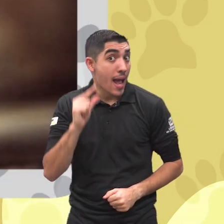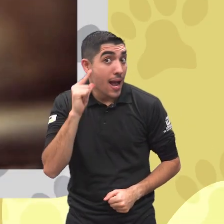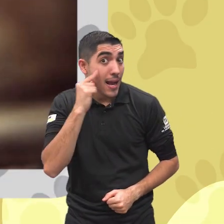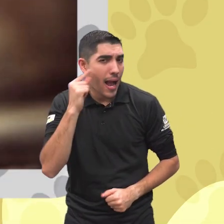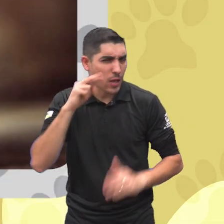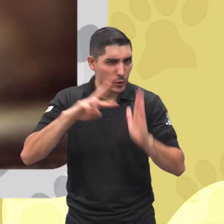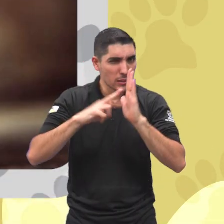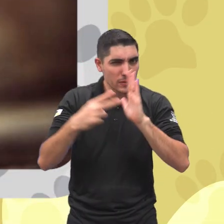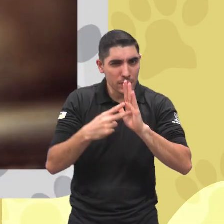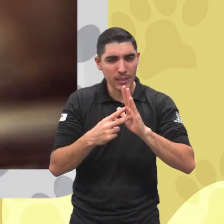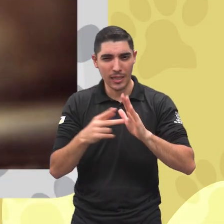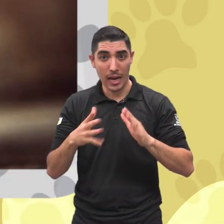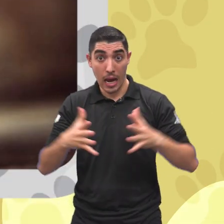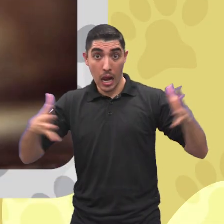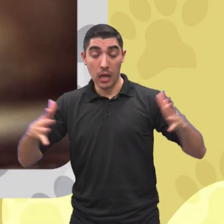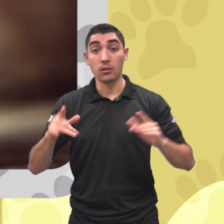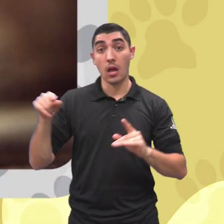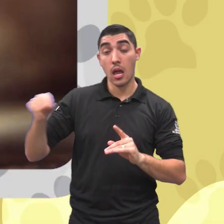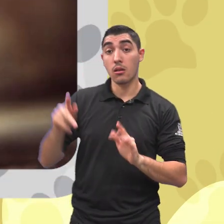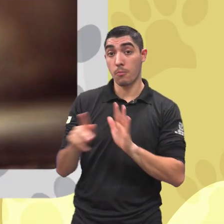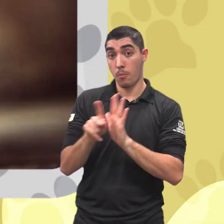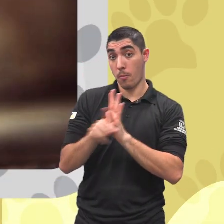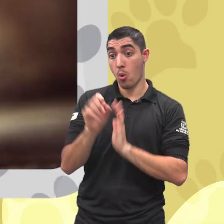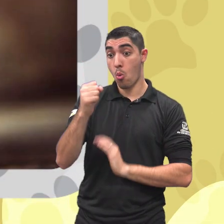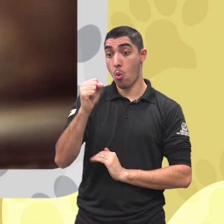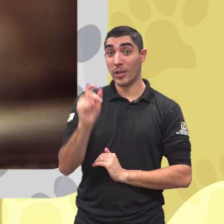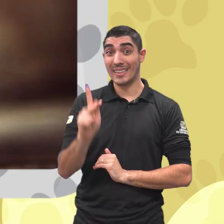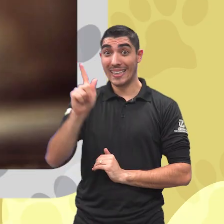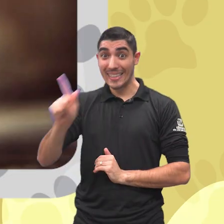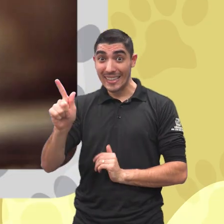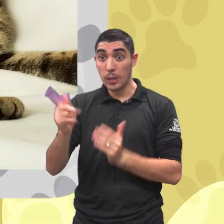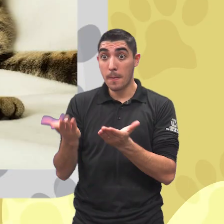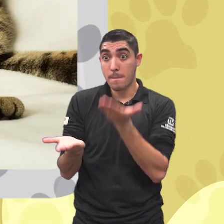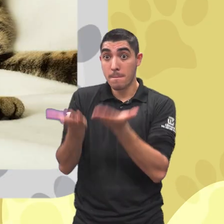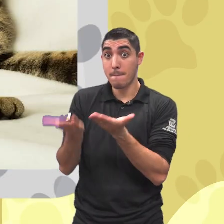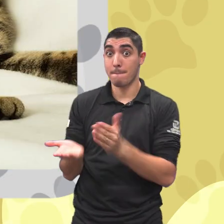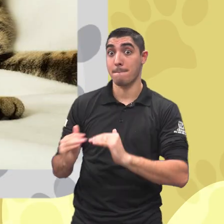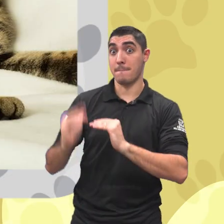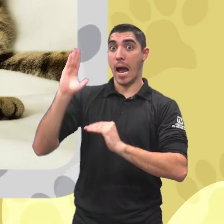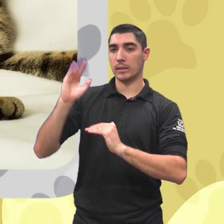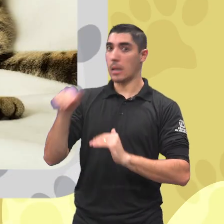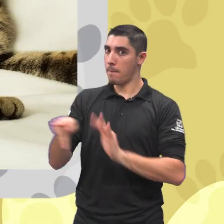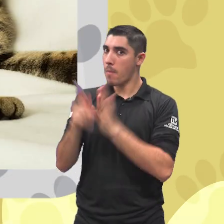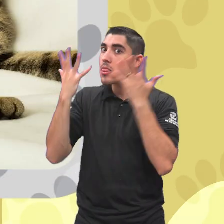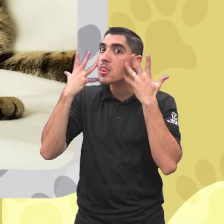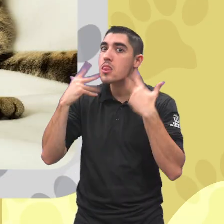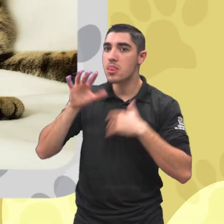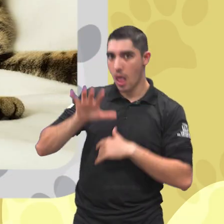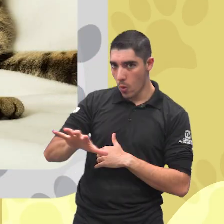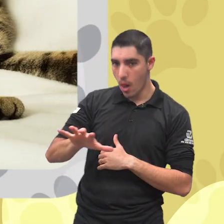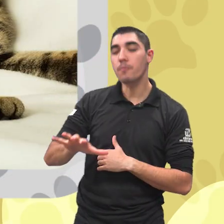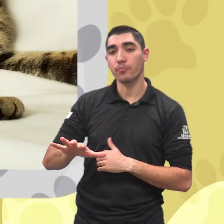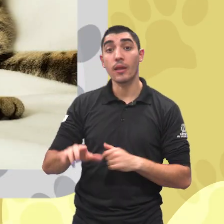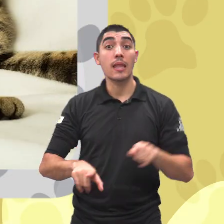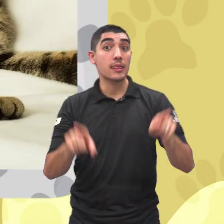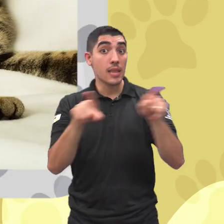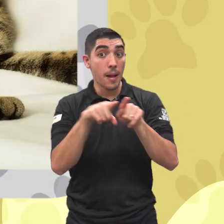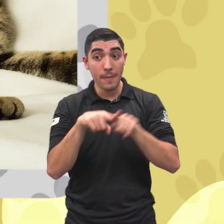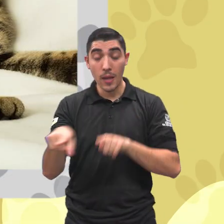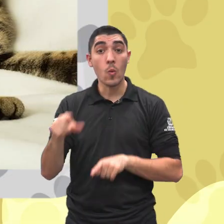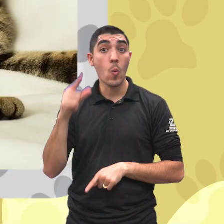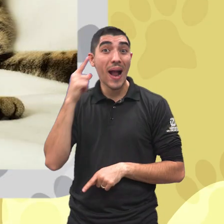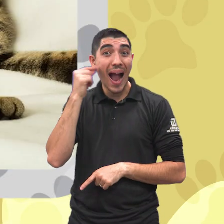Um gato é considerado gigante quando ultrapassa os 8 quilos de forma natural, sem estar acima do peso. Além disso, o